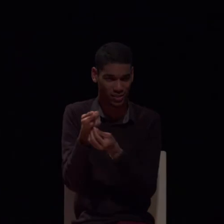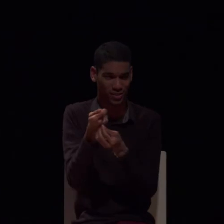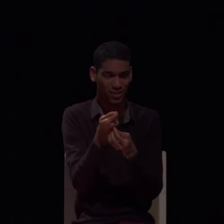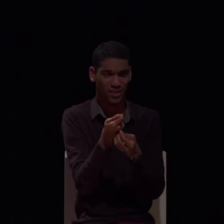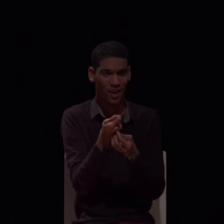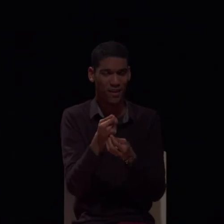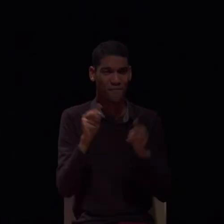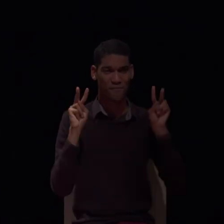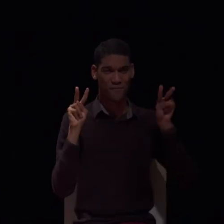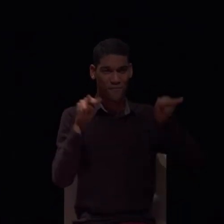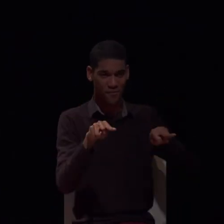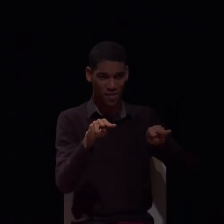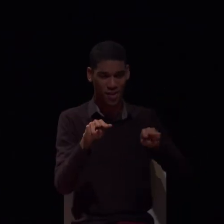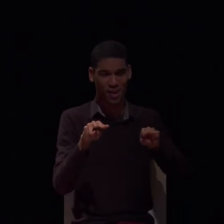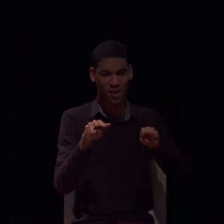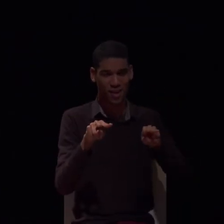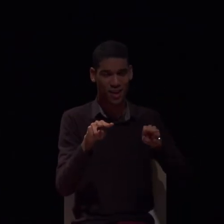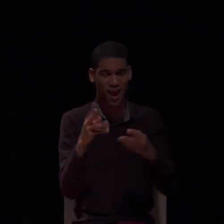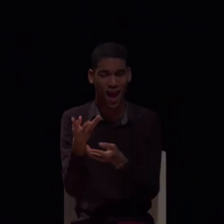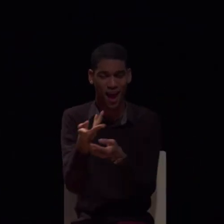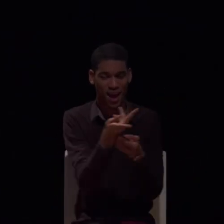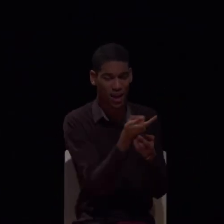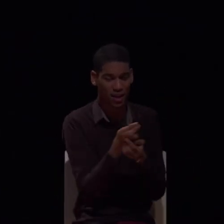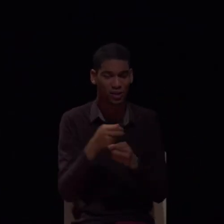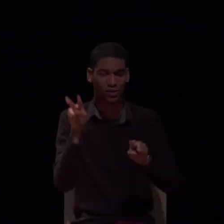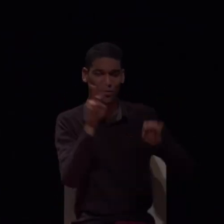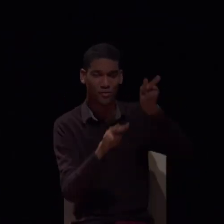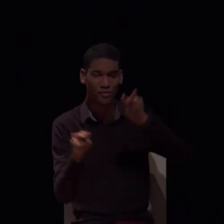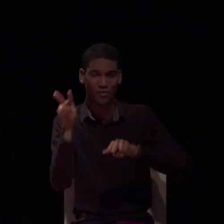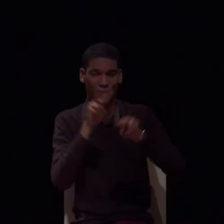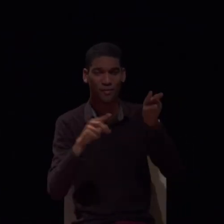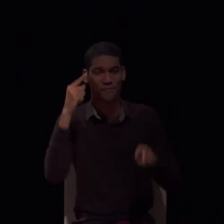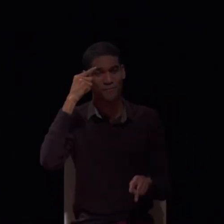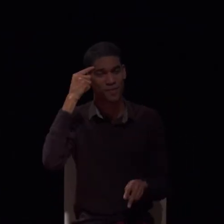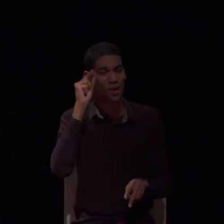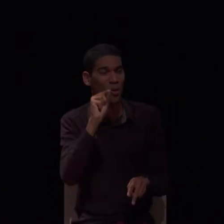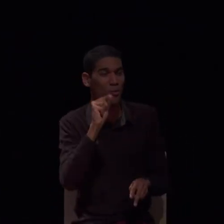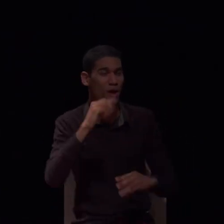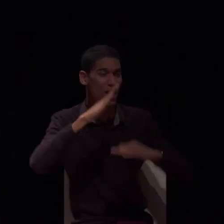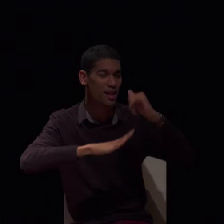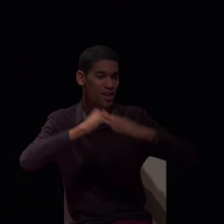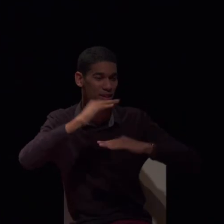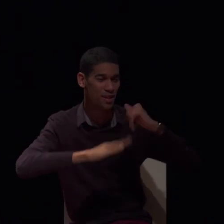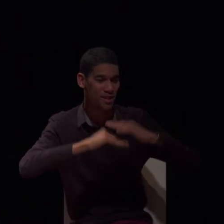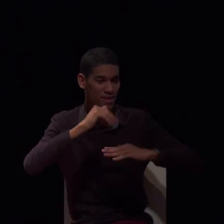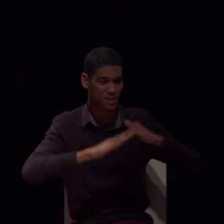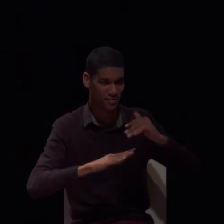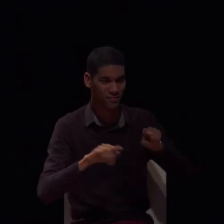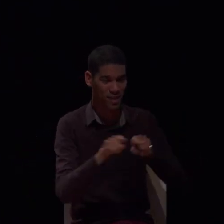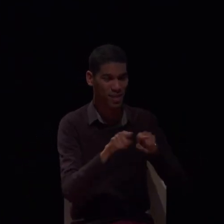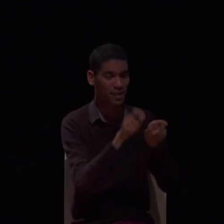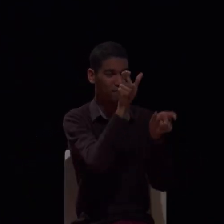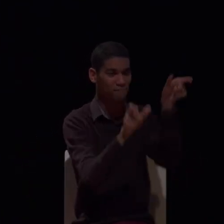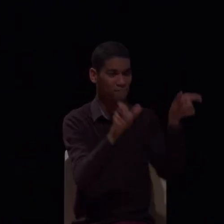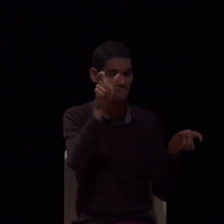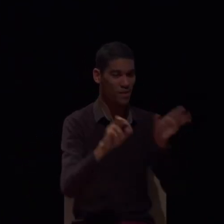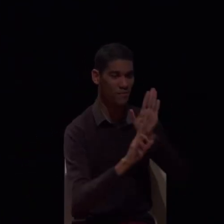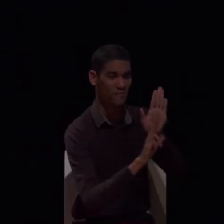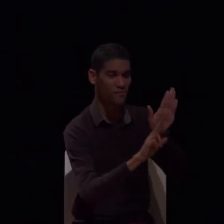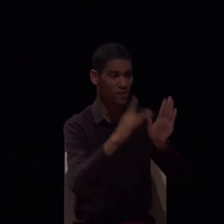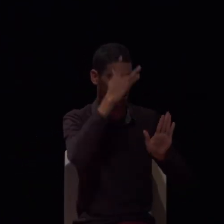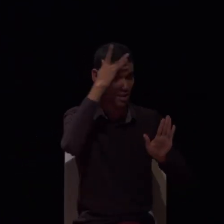olhar para as artes visuais pensando na produção e também na representação das pessoas negras